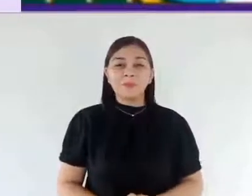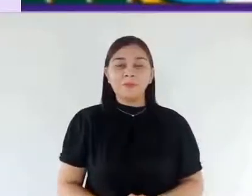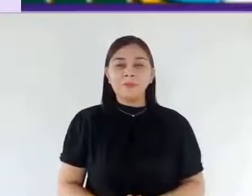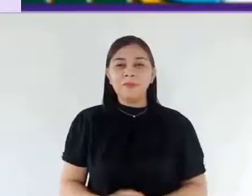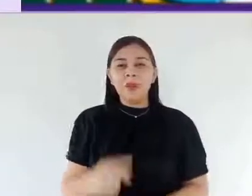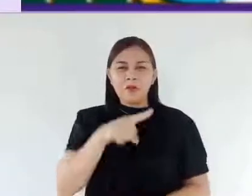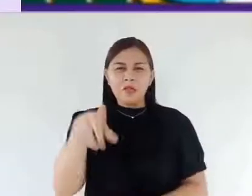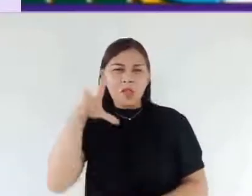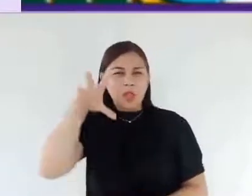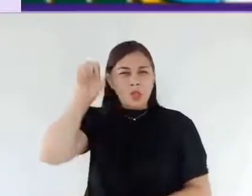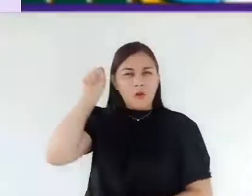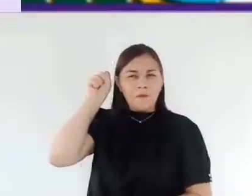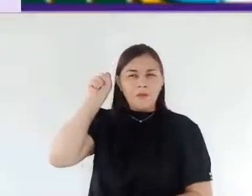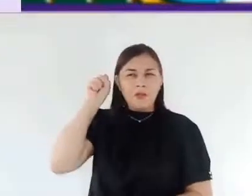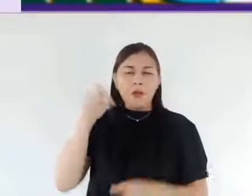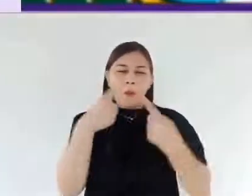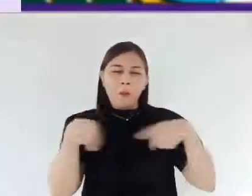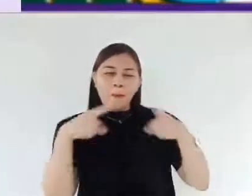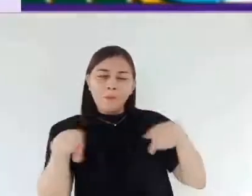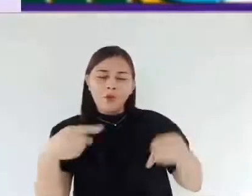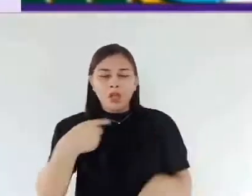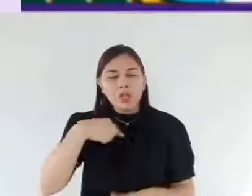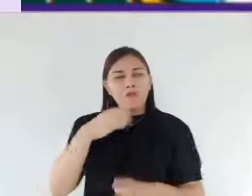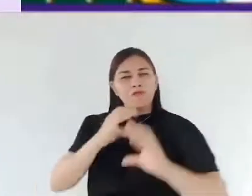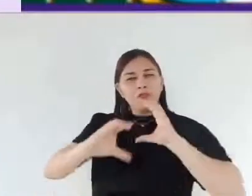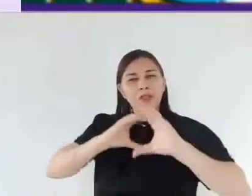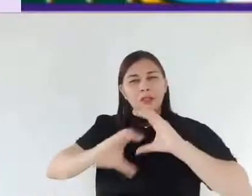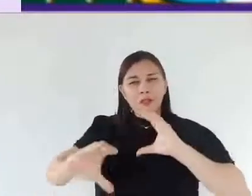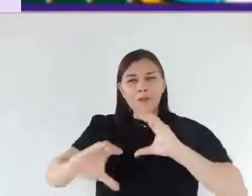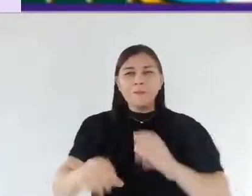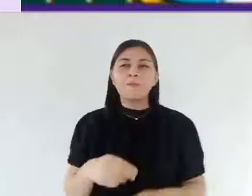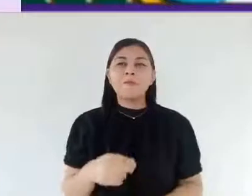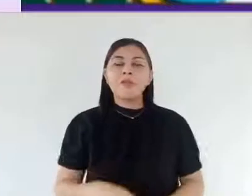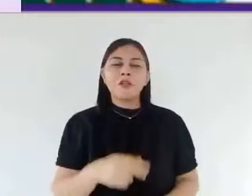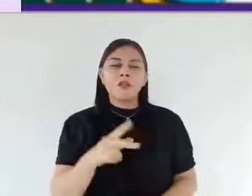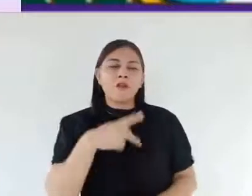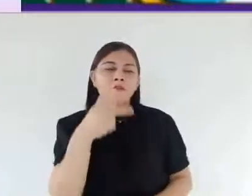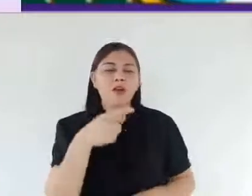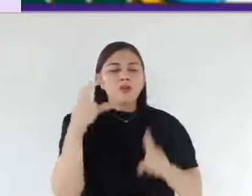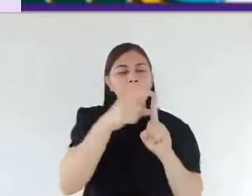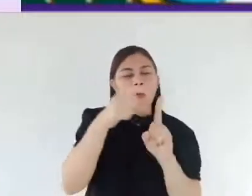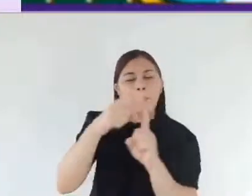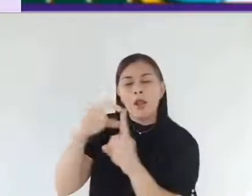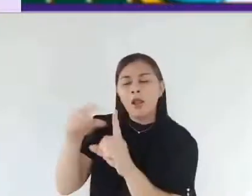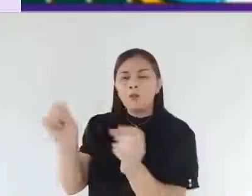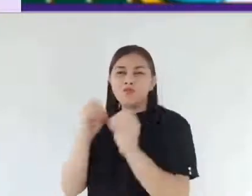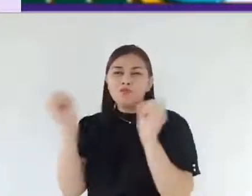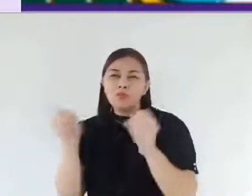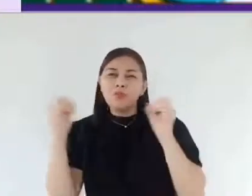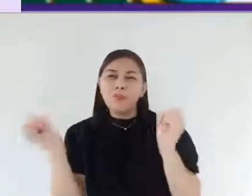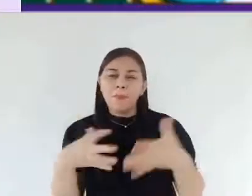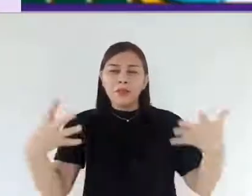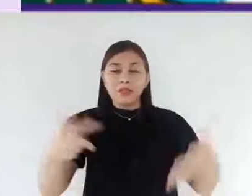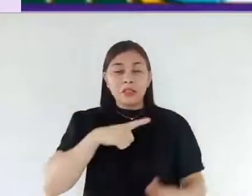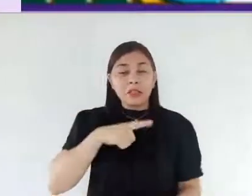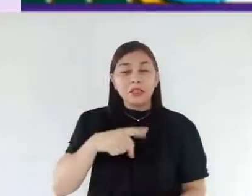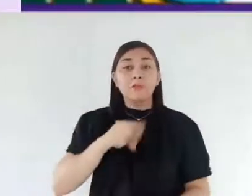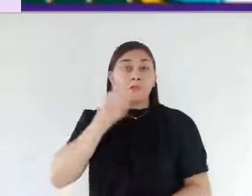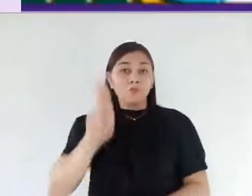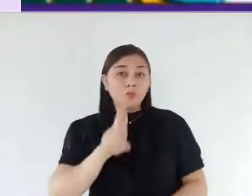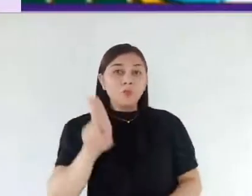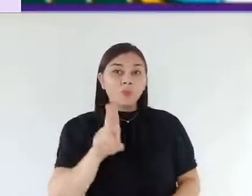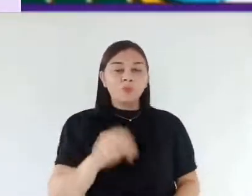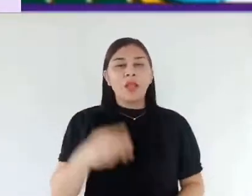Vocês ouviram a música que a Tia Ângela cantou? Que fala sobre algumas palavrinhas mágicas que nós devemos usar